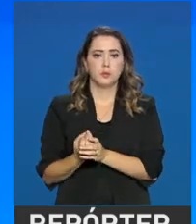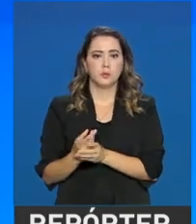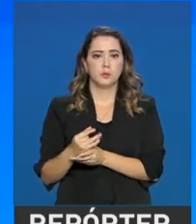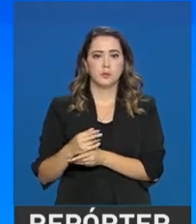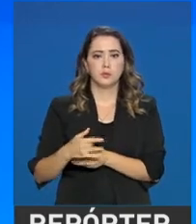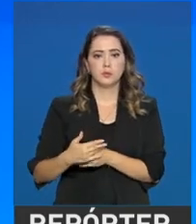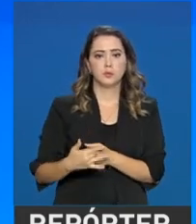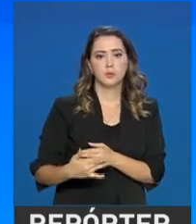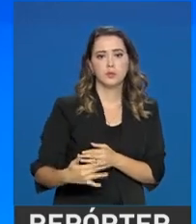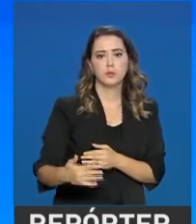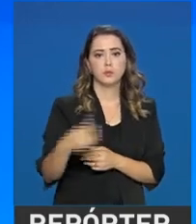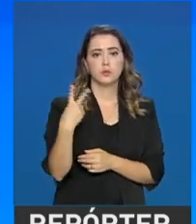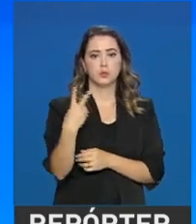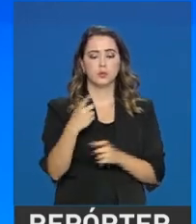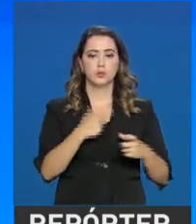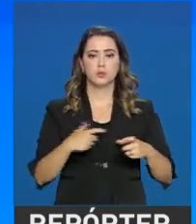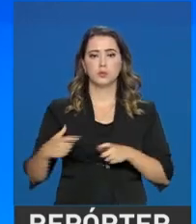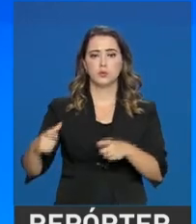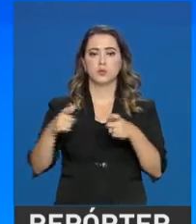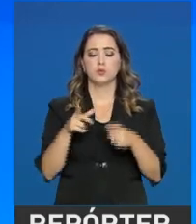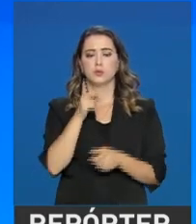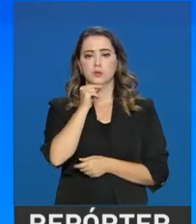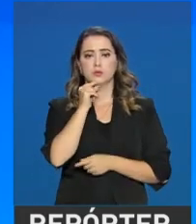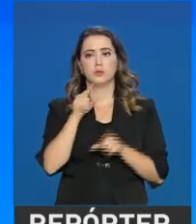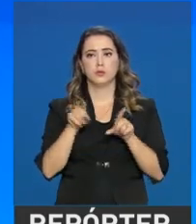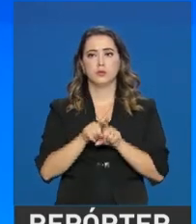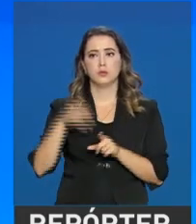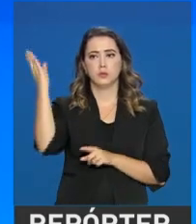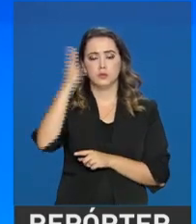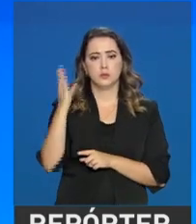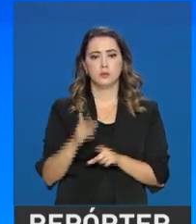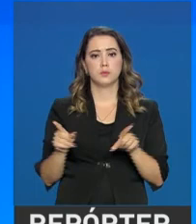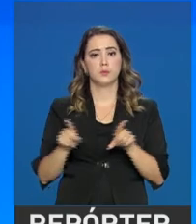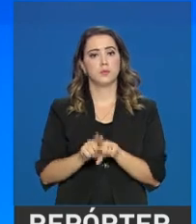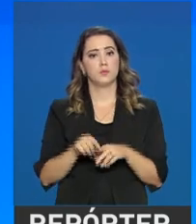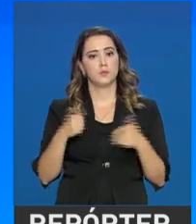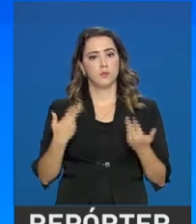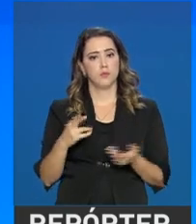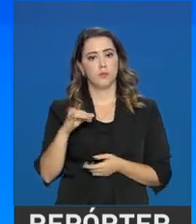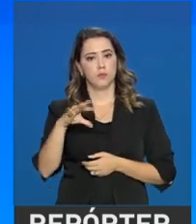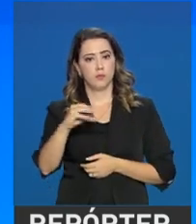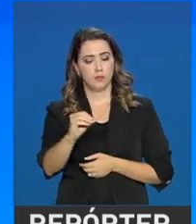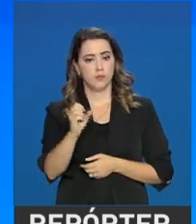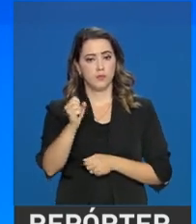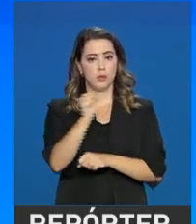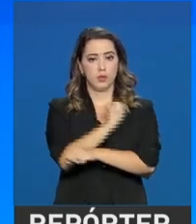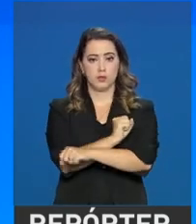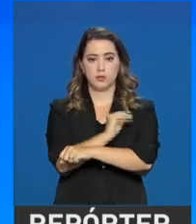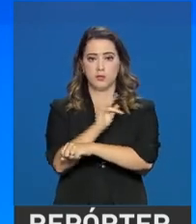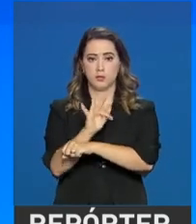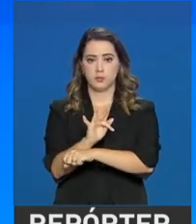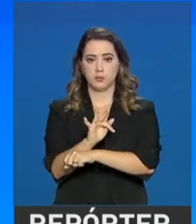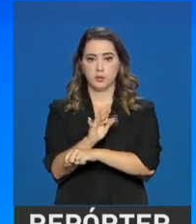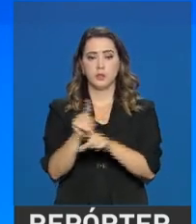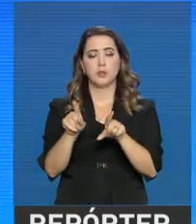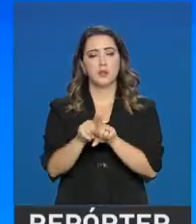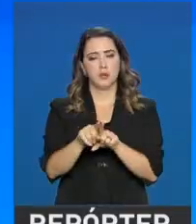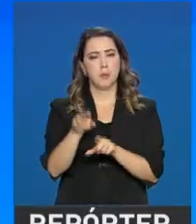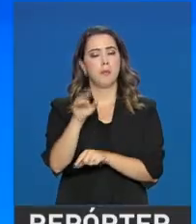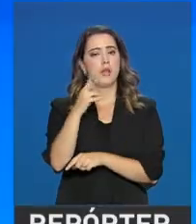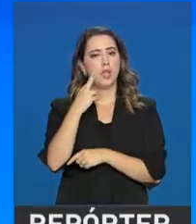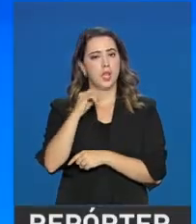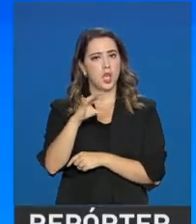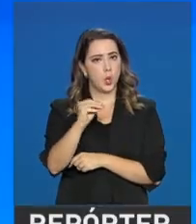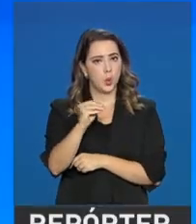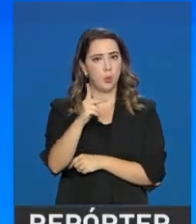bacias hidrográficas do brasil a do rio são francisco ea do rio parnaíba